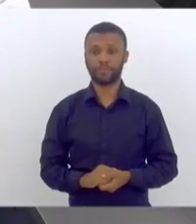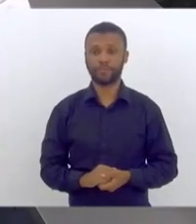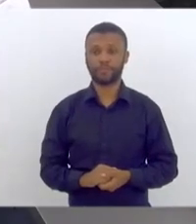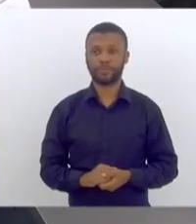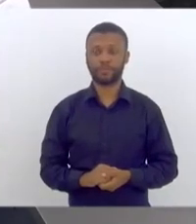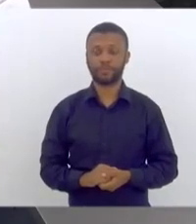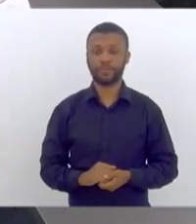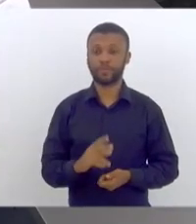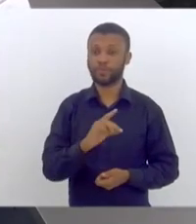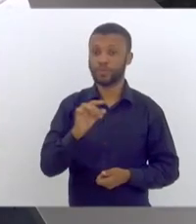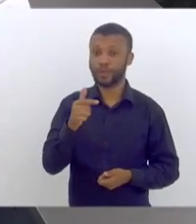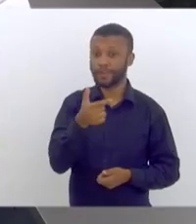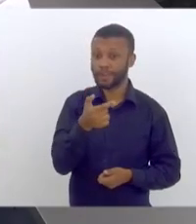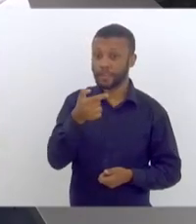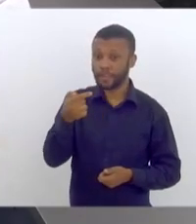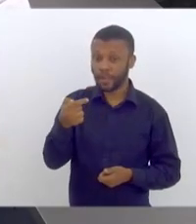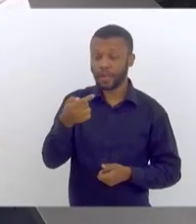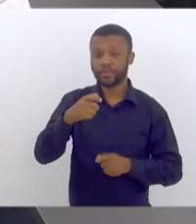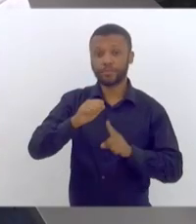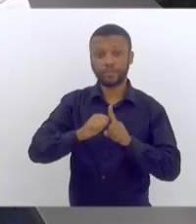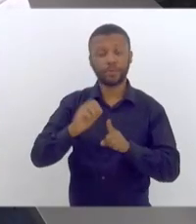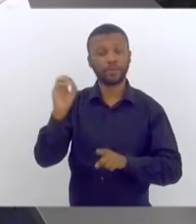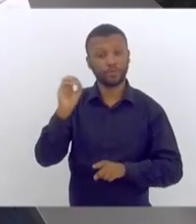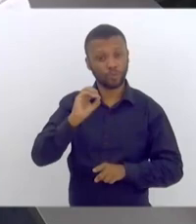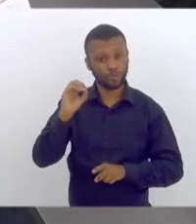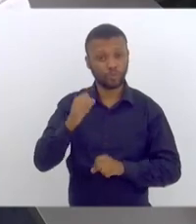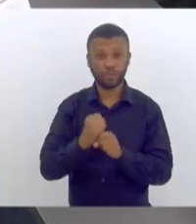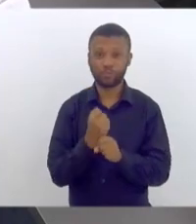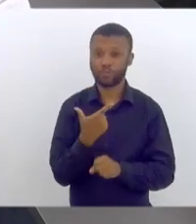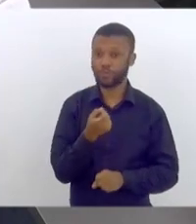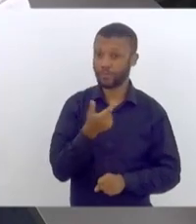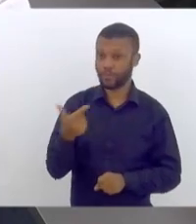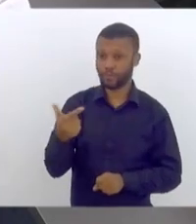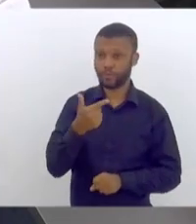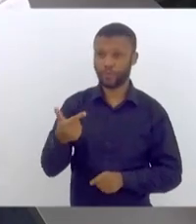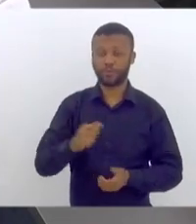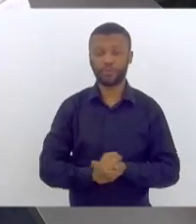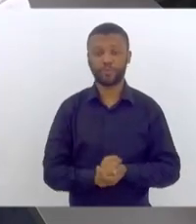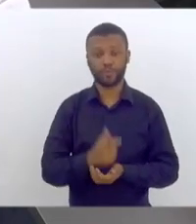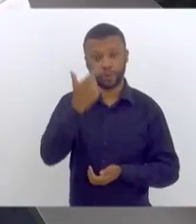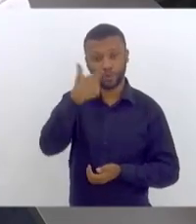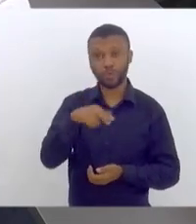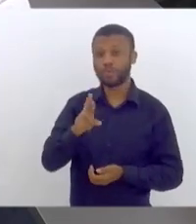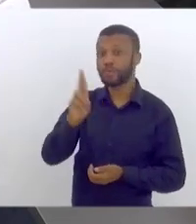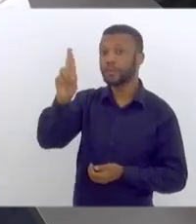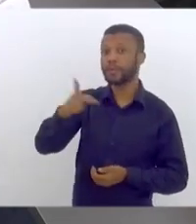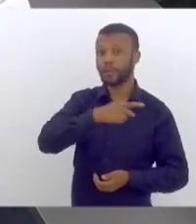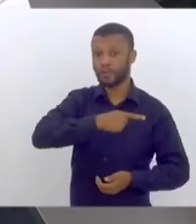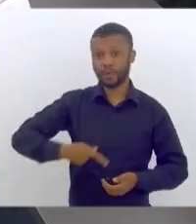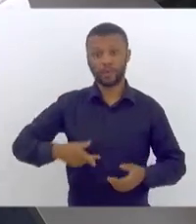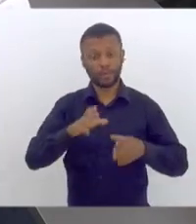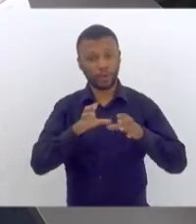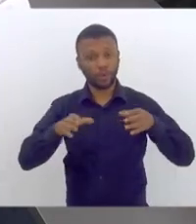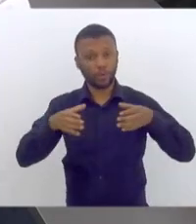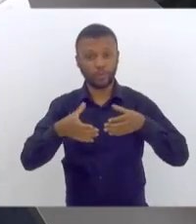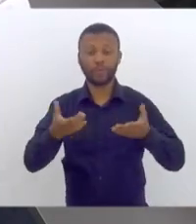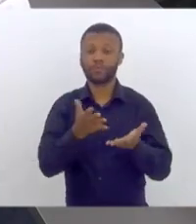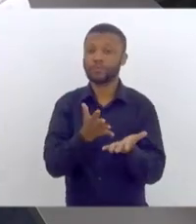do dia 27 de outubro de 22 na condição de presidente da Comissão de tributação